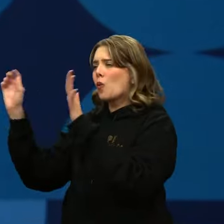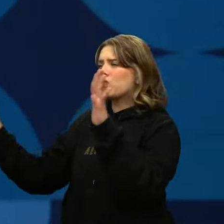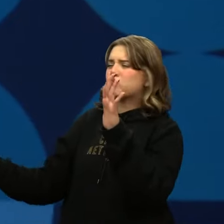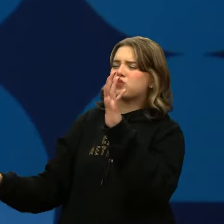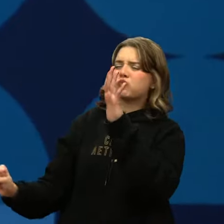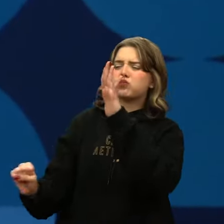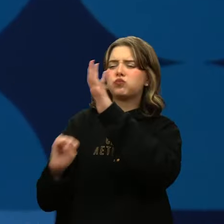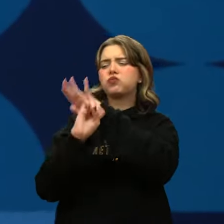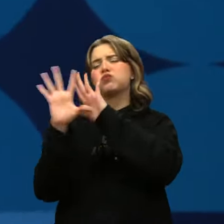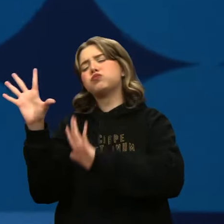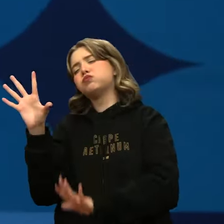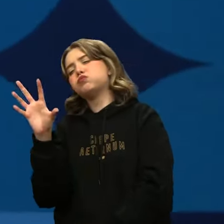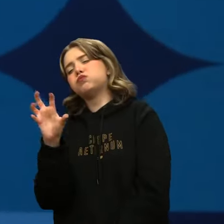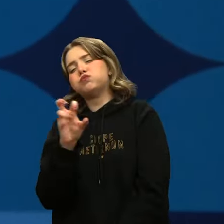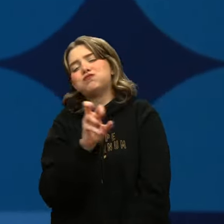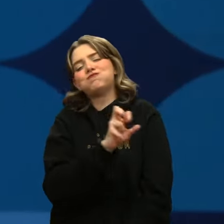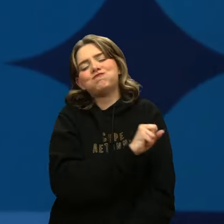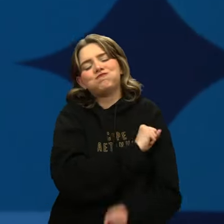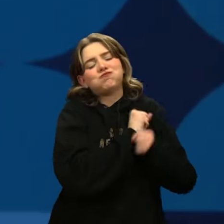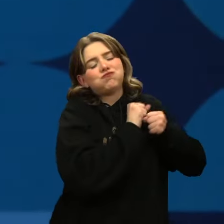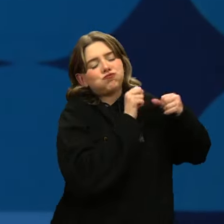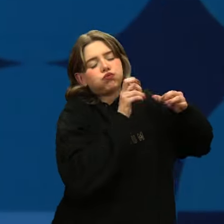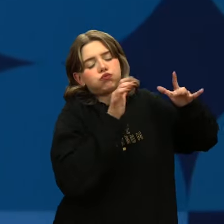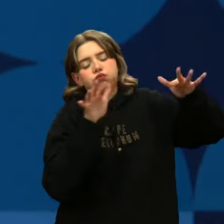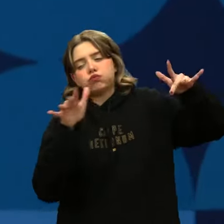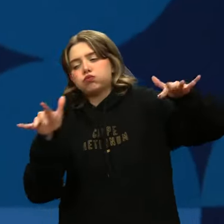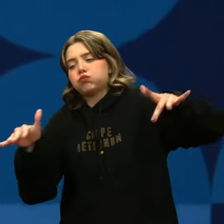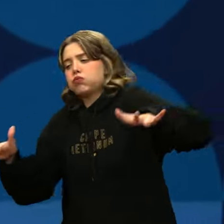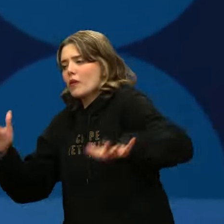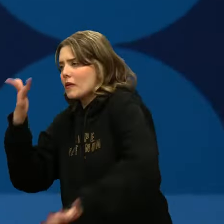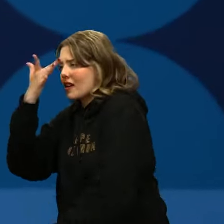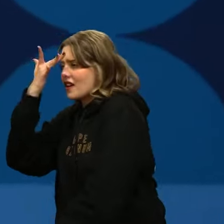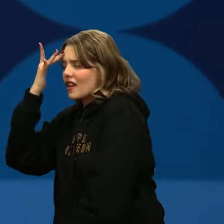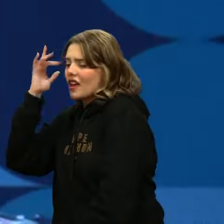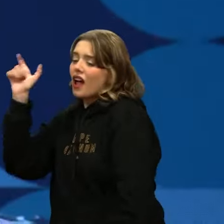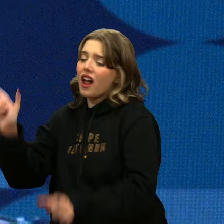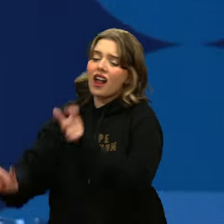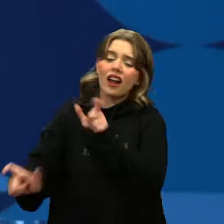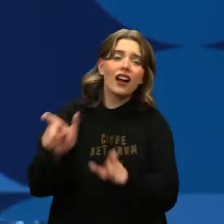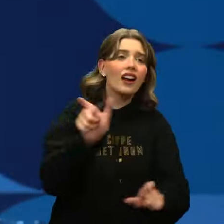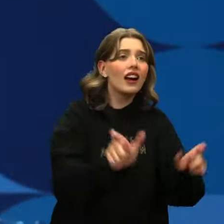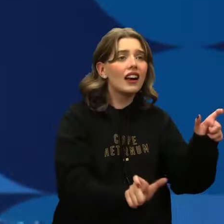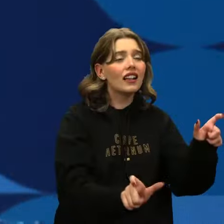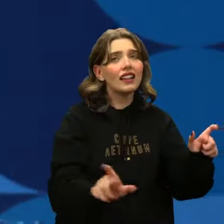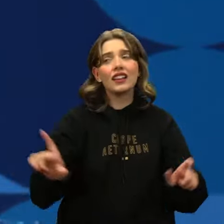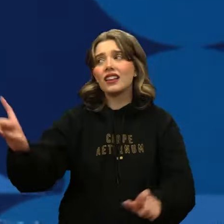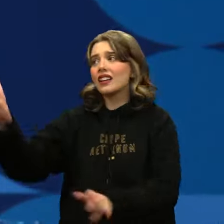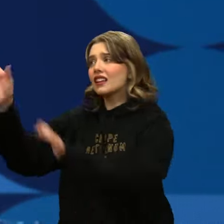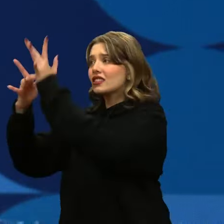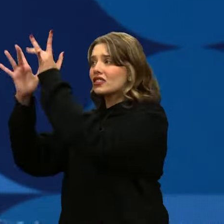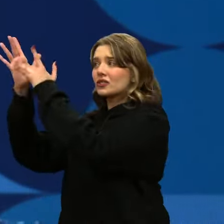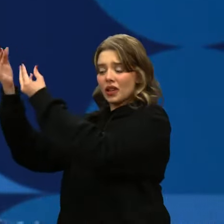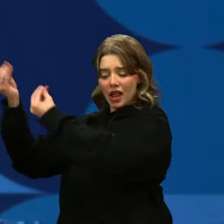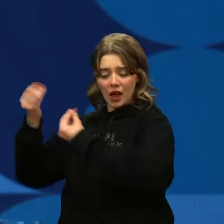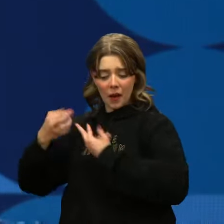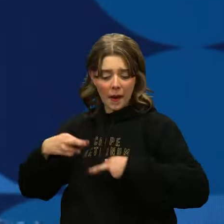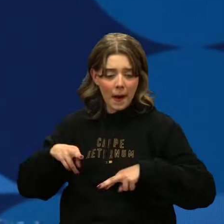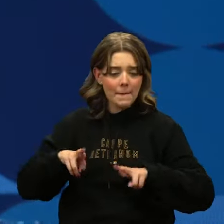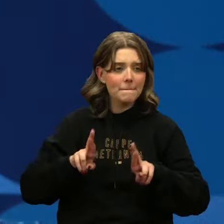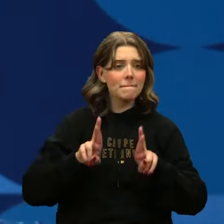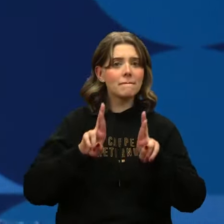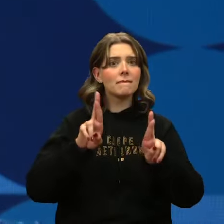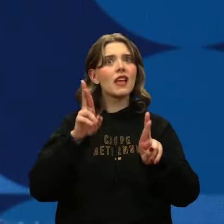daqui a pouco, esse amor começa a exalar para os outros. E Jesus está dando uma palavra de esperança. Jesus está garantindo: eu